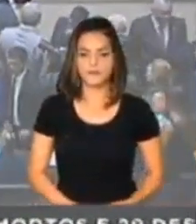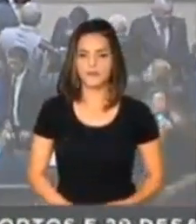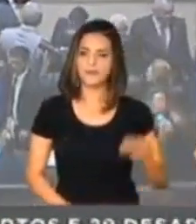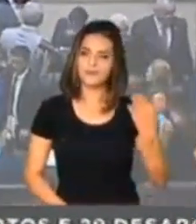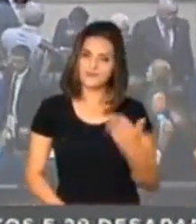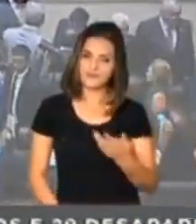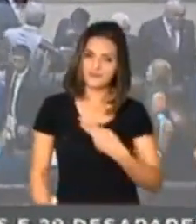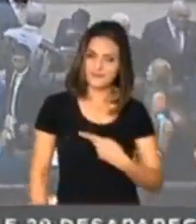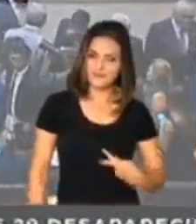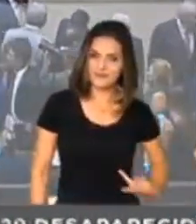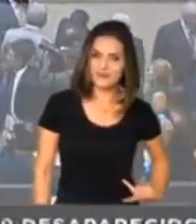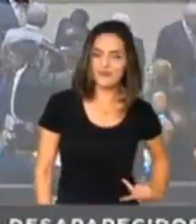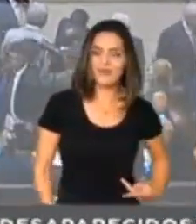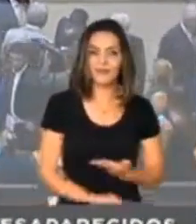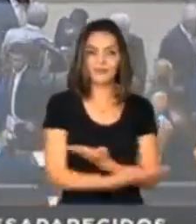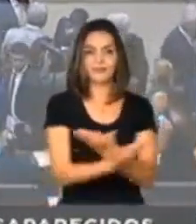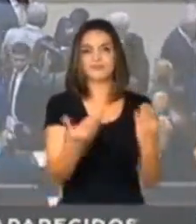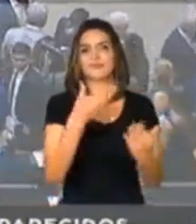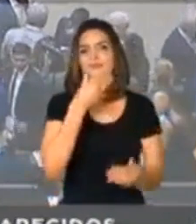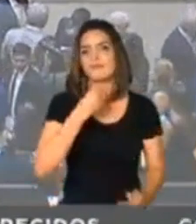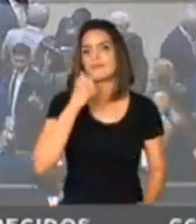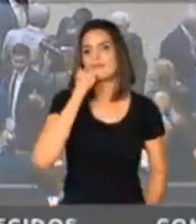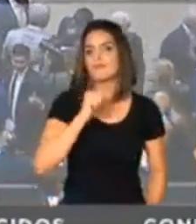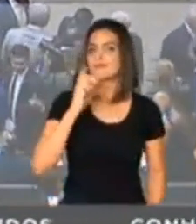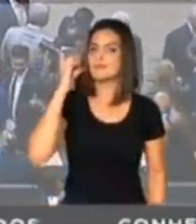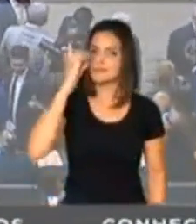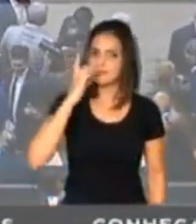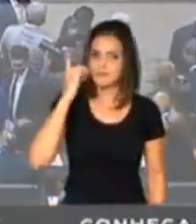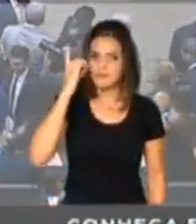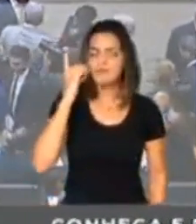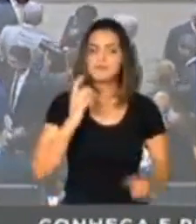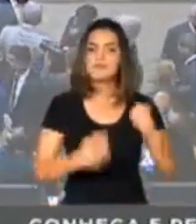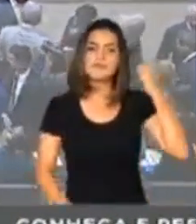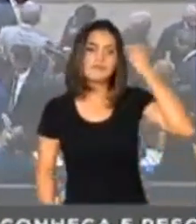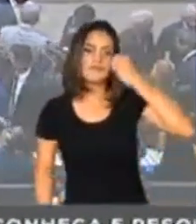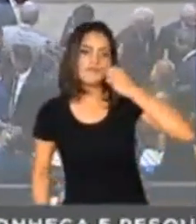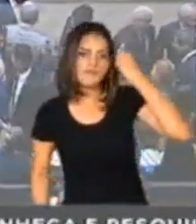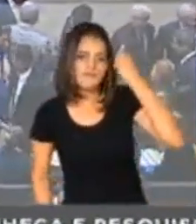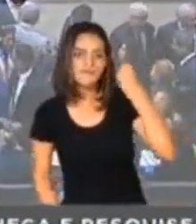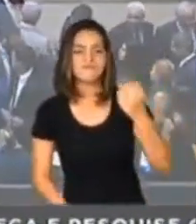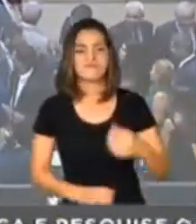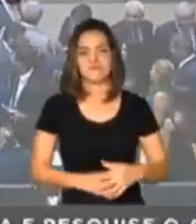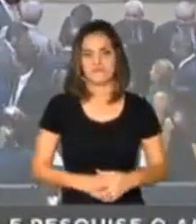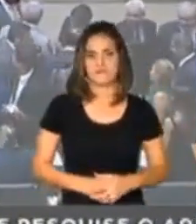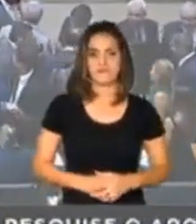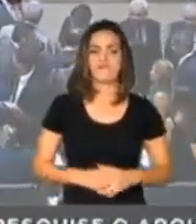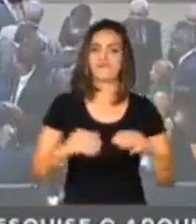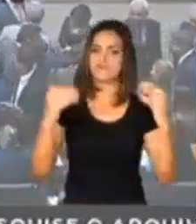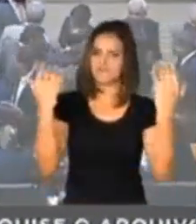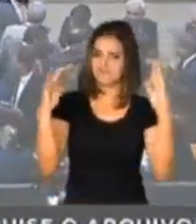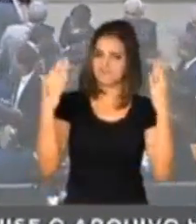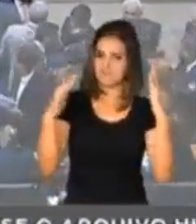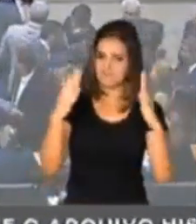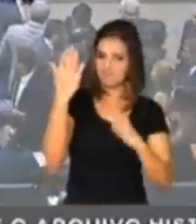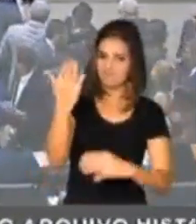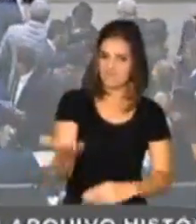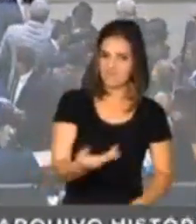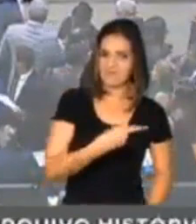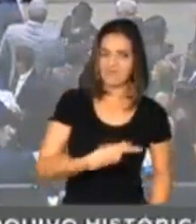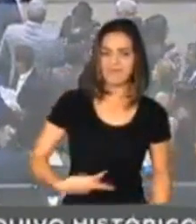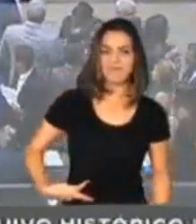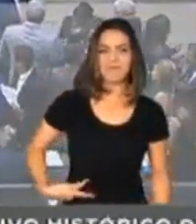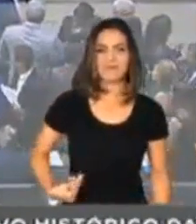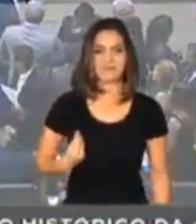Senhor presidente, senhores deputados, senhores senadores, deputadas e senadoras, primeiro gostaria de parabenizar, senhor presidente, por